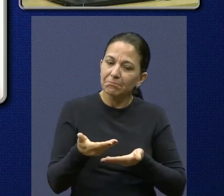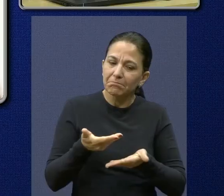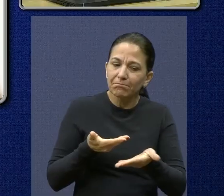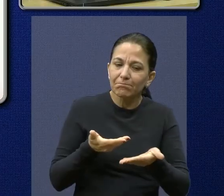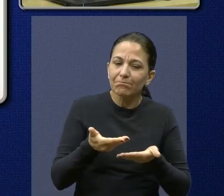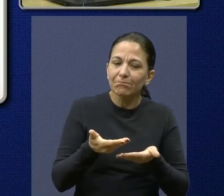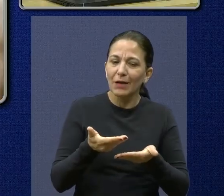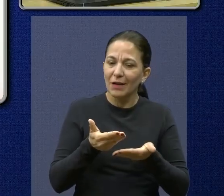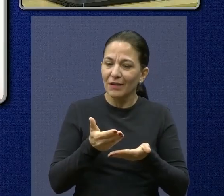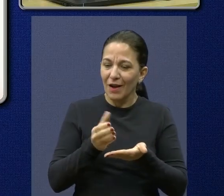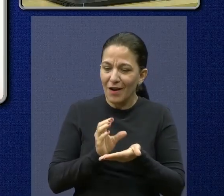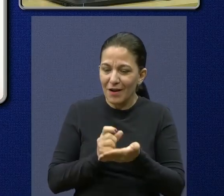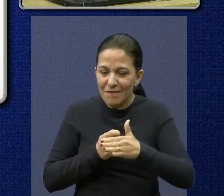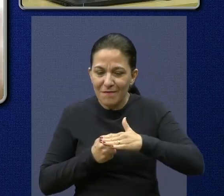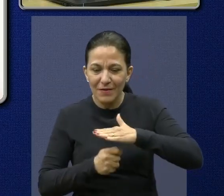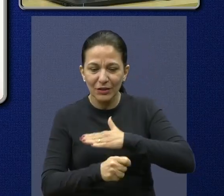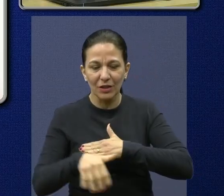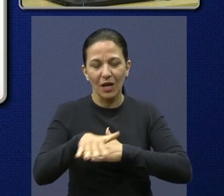é investido,